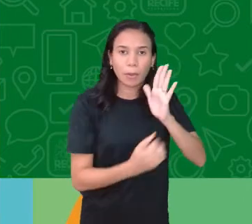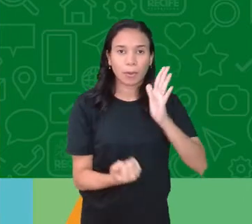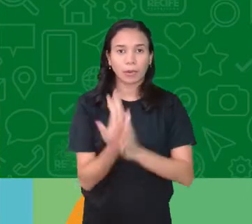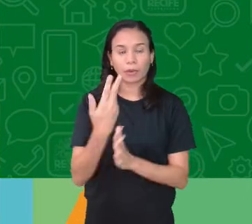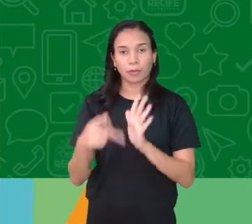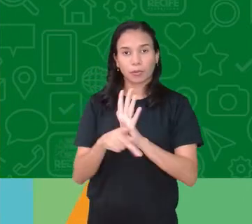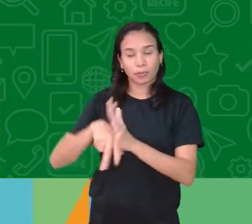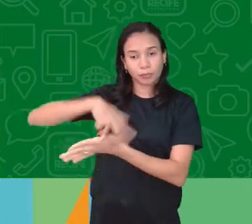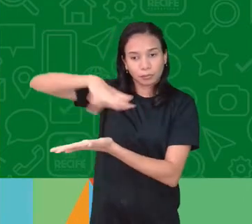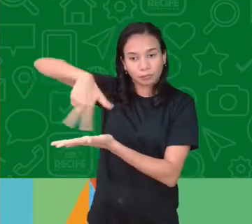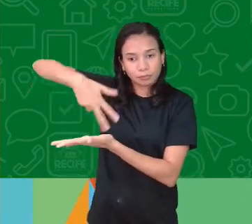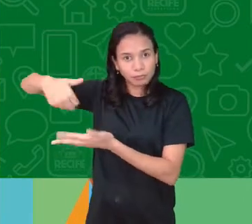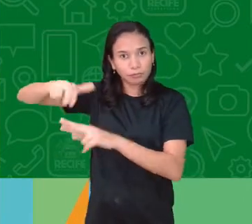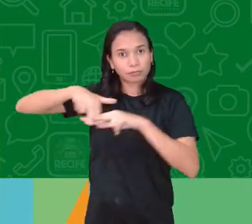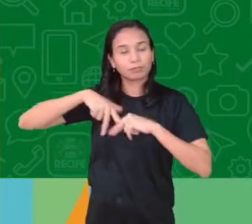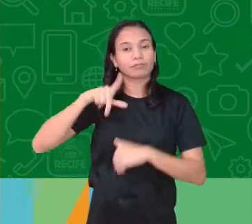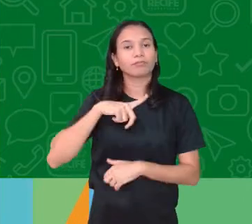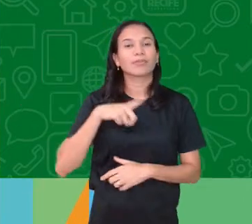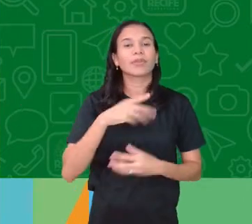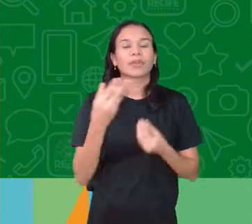coreografia. Então tem